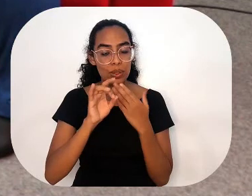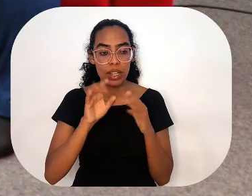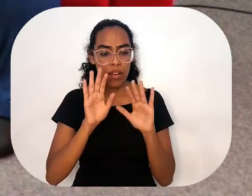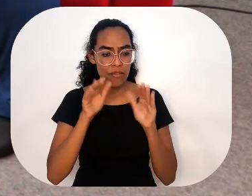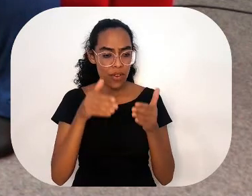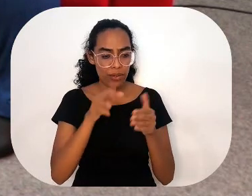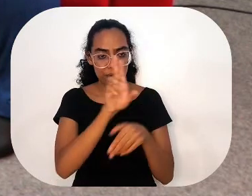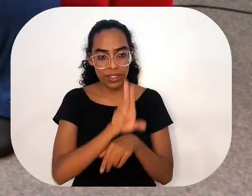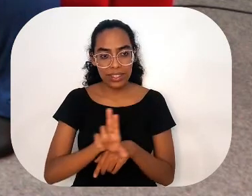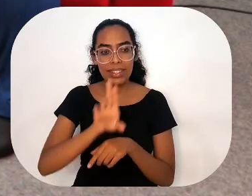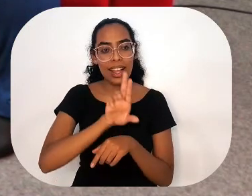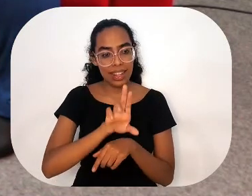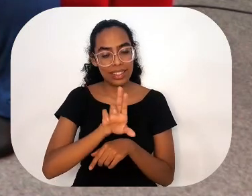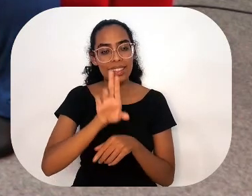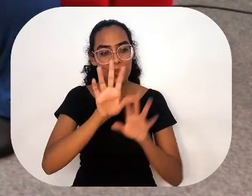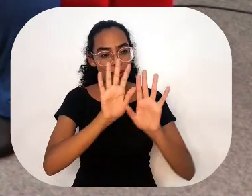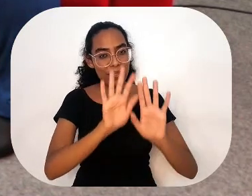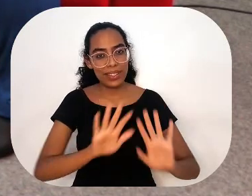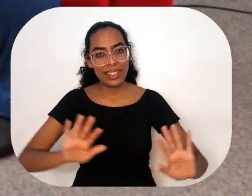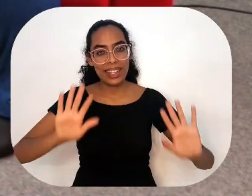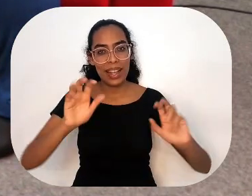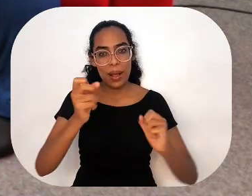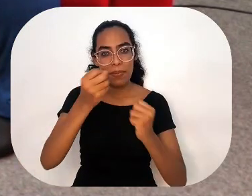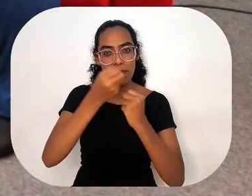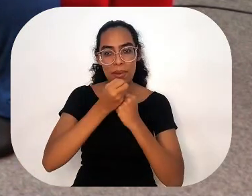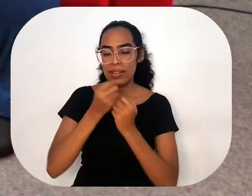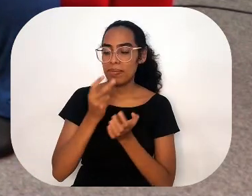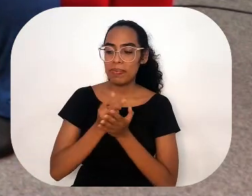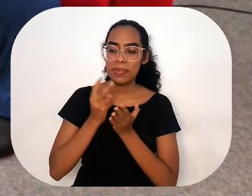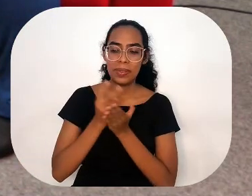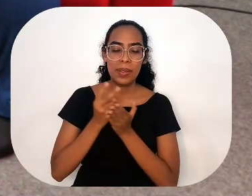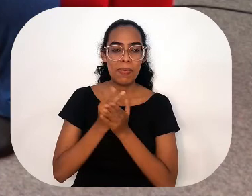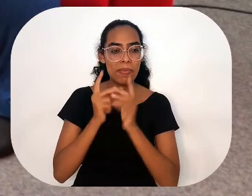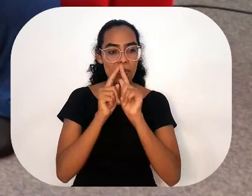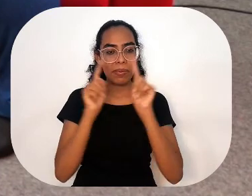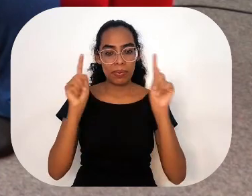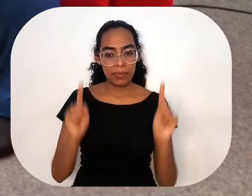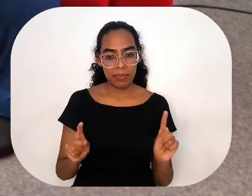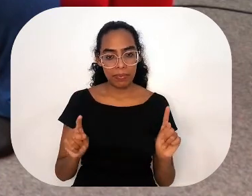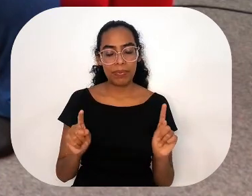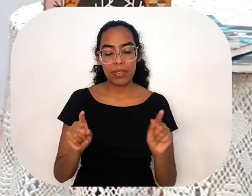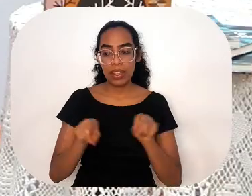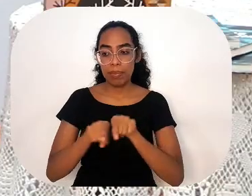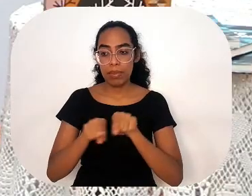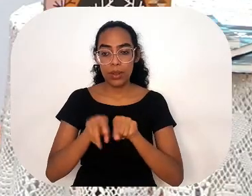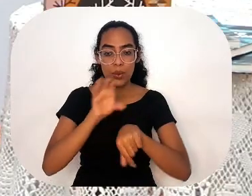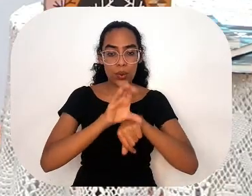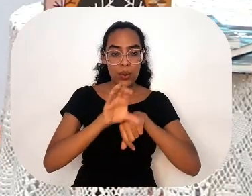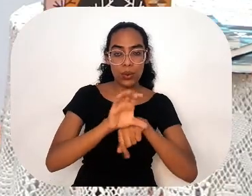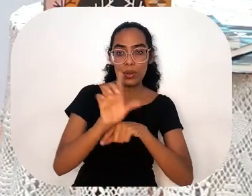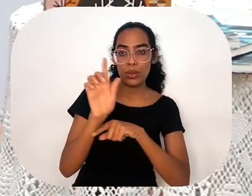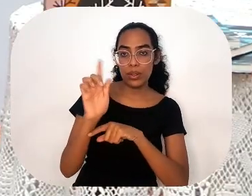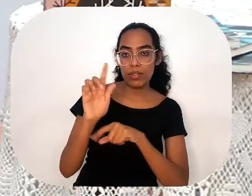não só a universidade que tem nos apoiado Universidade Federal do Ceará que tem nos apoiado nos nossos projetos em relação a isso ao